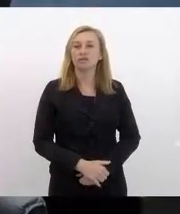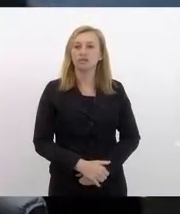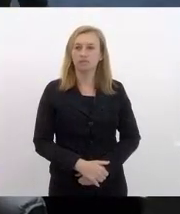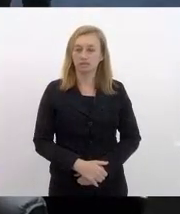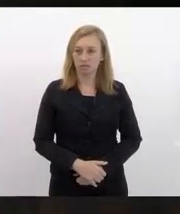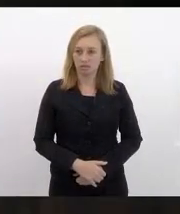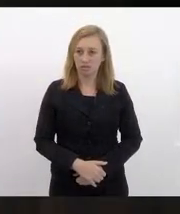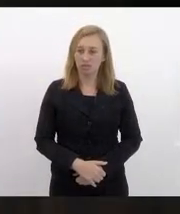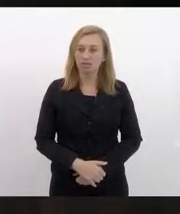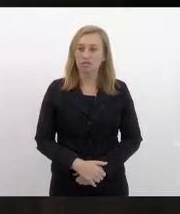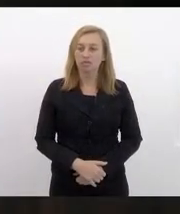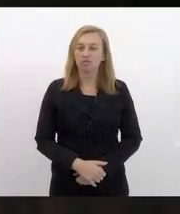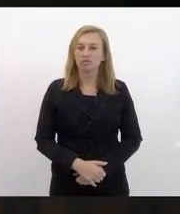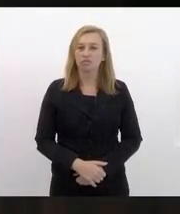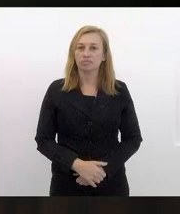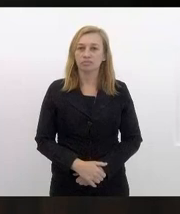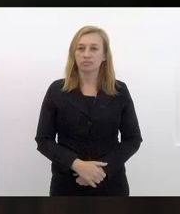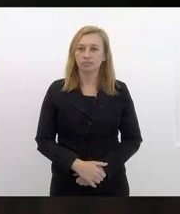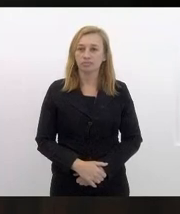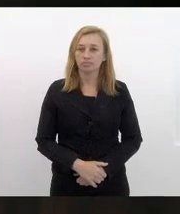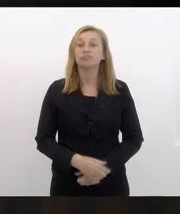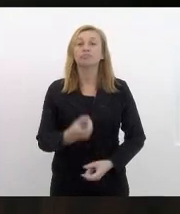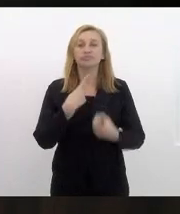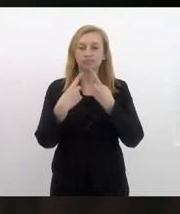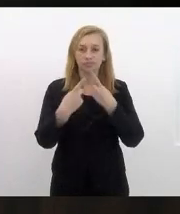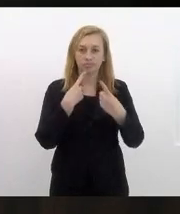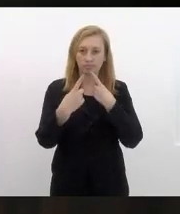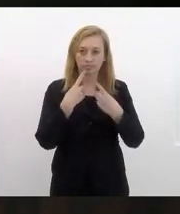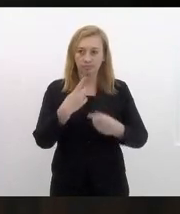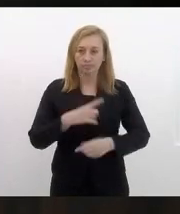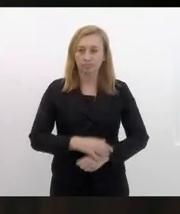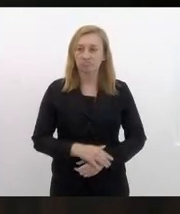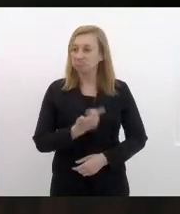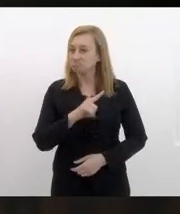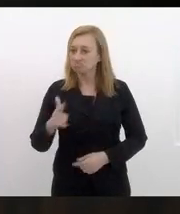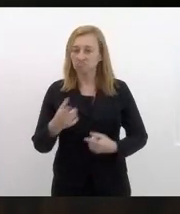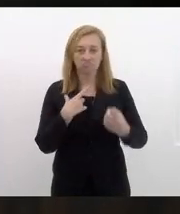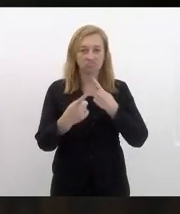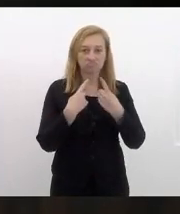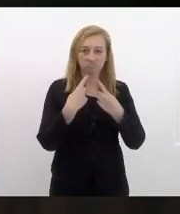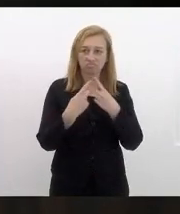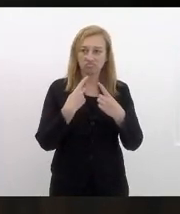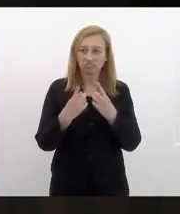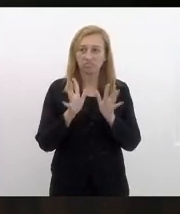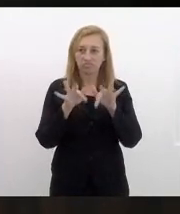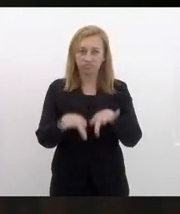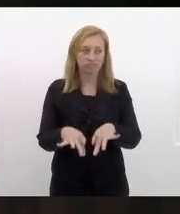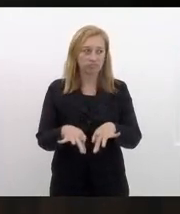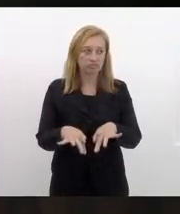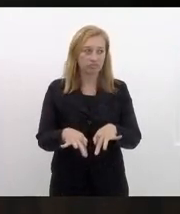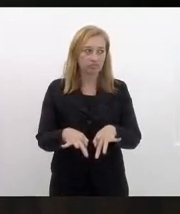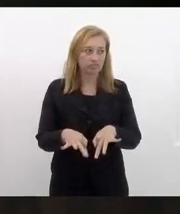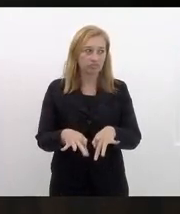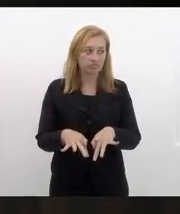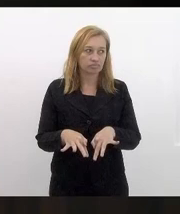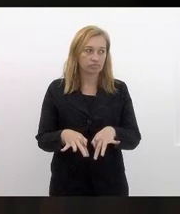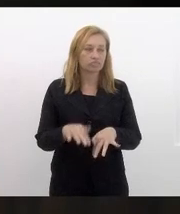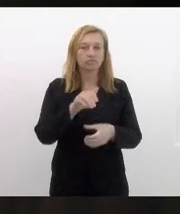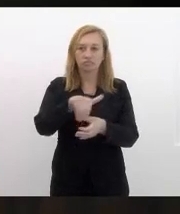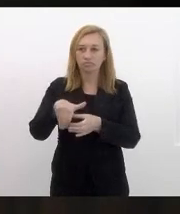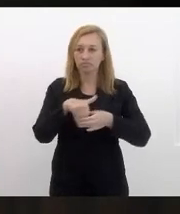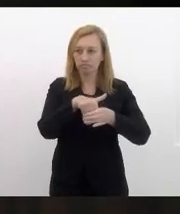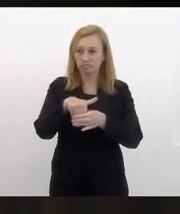com os pareceres emitidos em discussão não havendo o que queira discutir encerrada discussão em